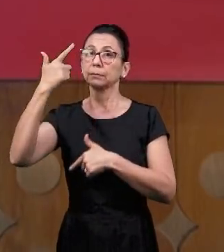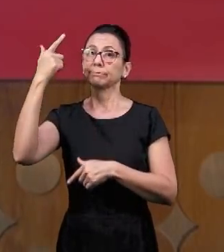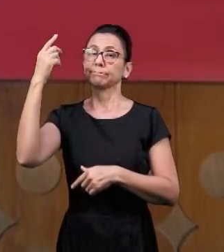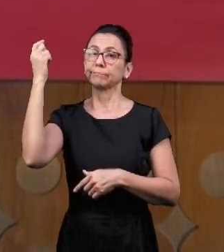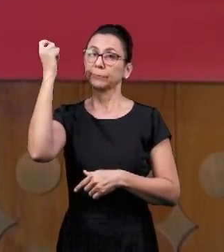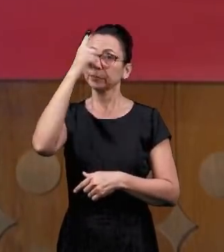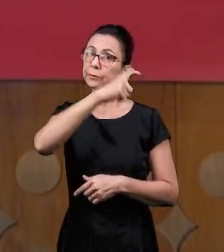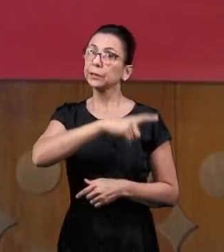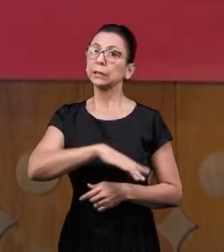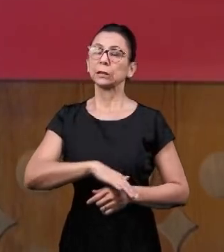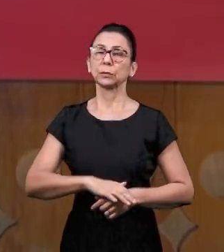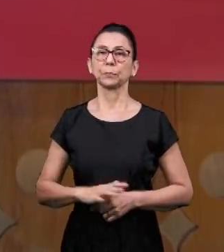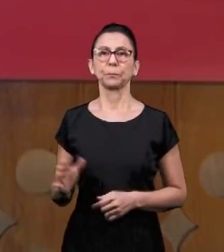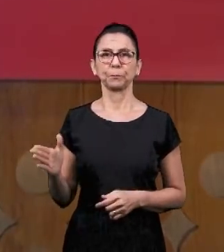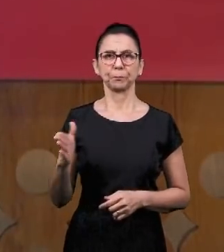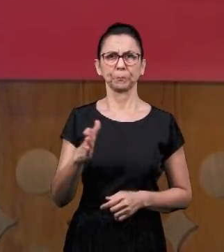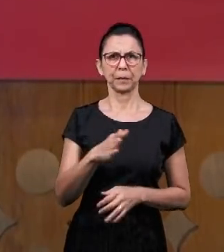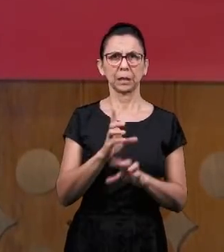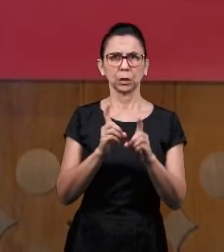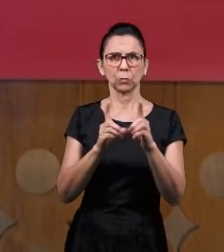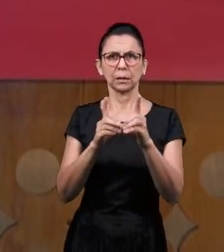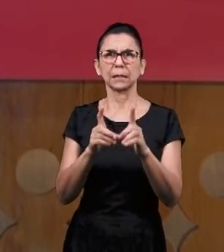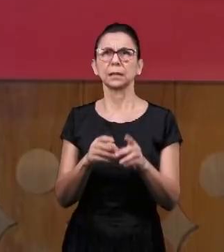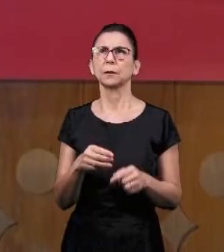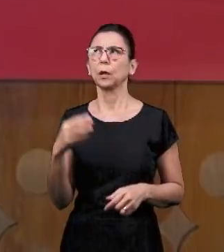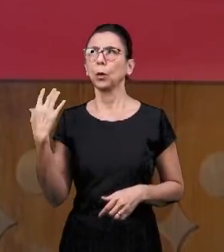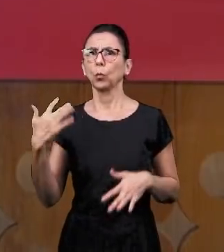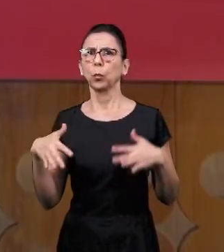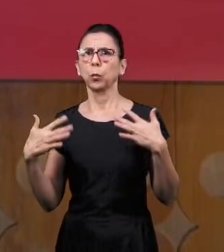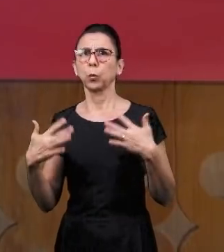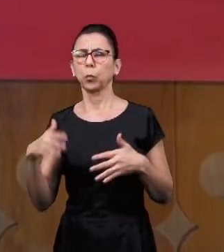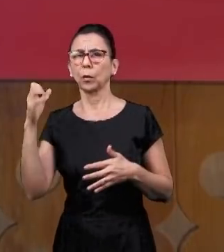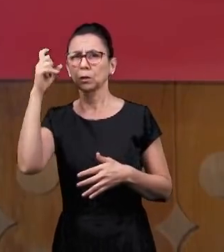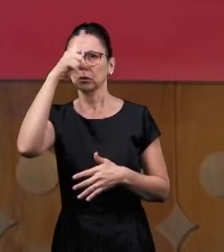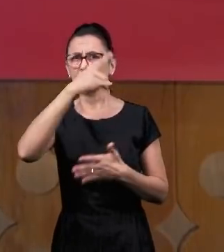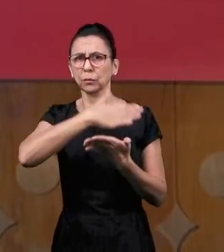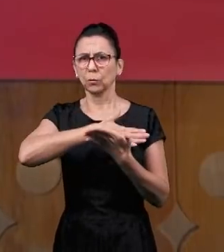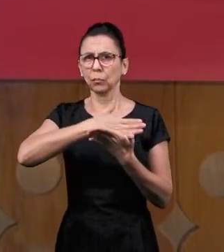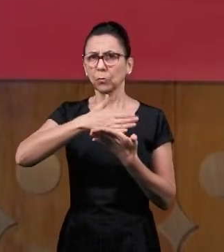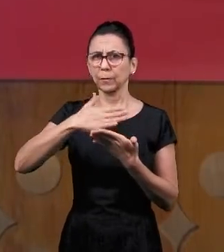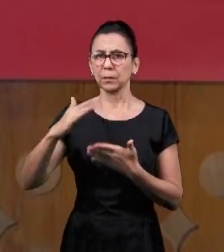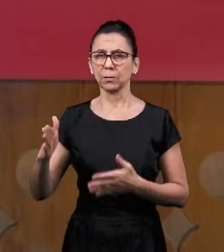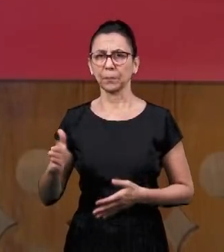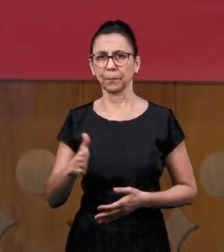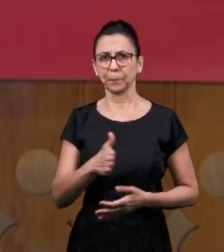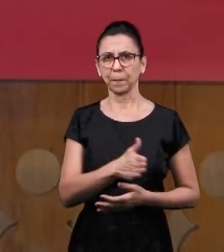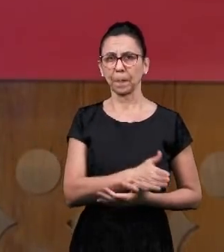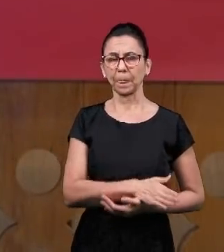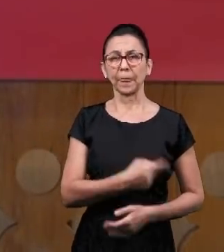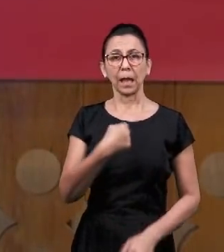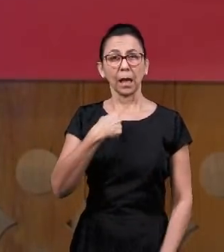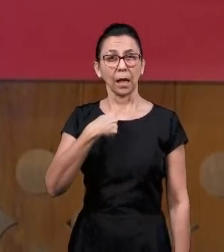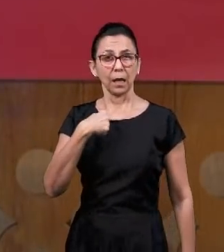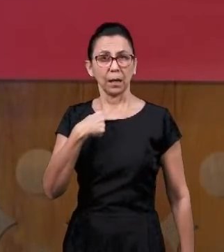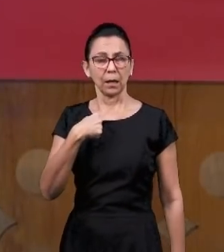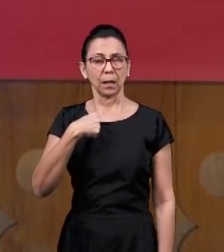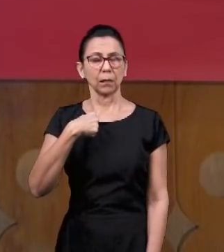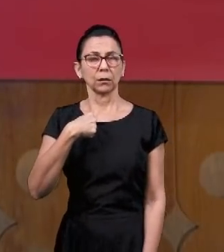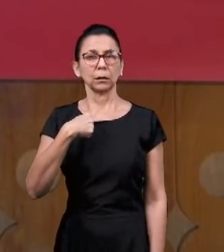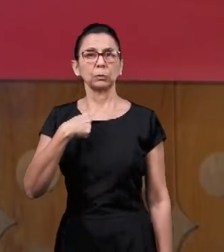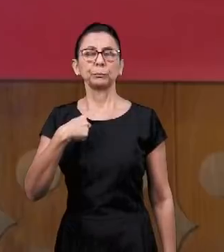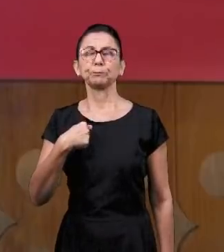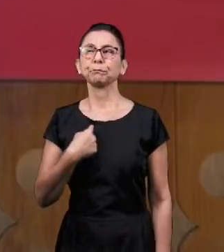Eu disse a um grupo de pastores, eu sou do tempo que o Jonas, uma vez numa reunião, teve uma revelação que fosse